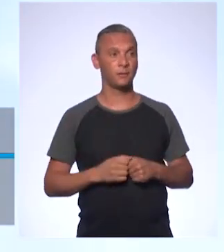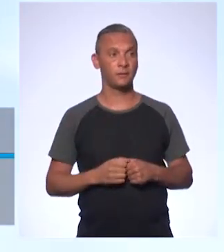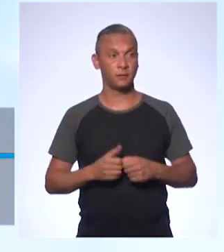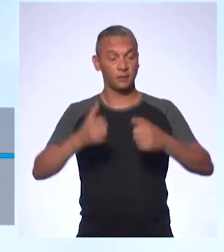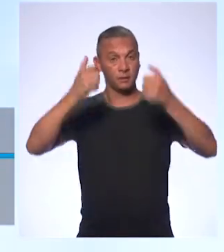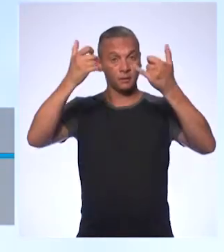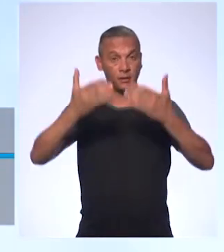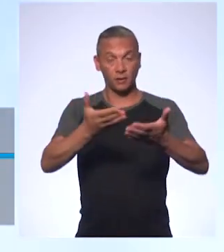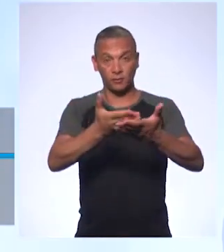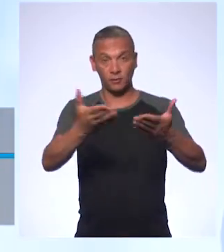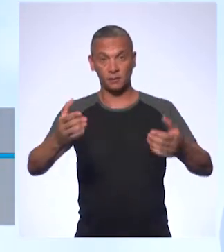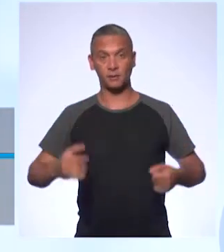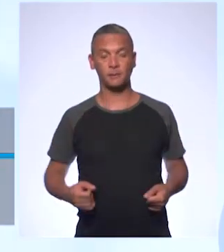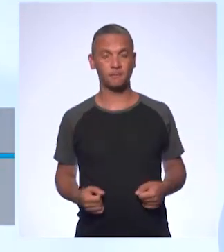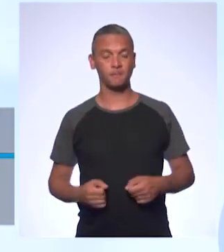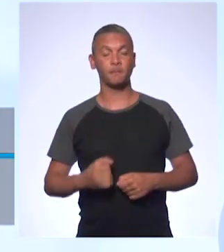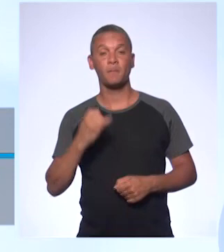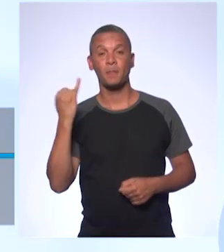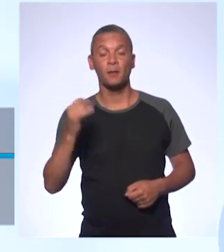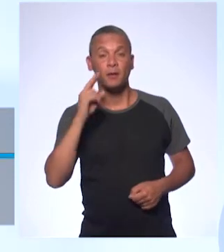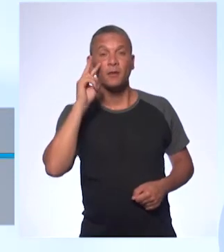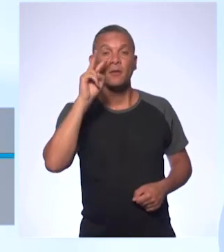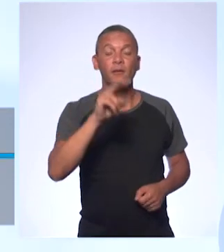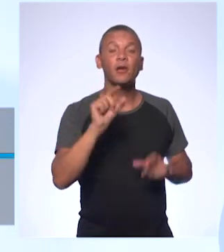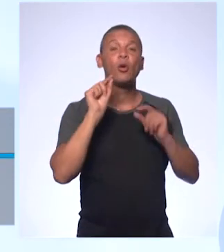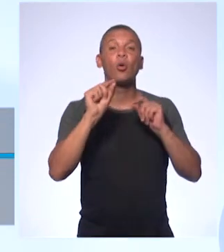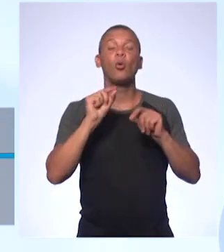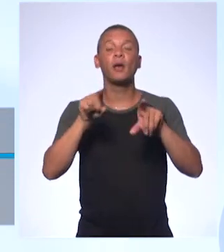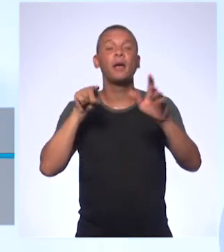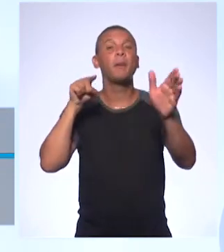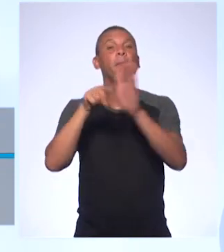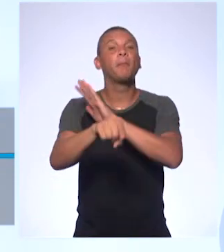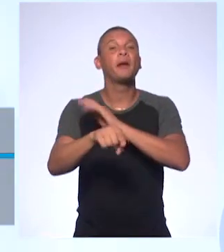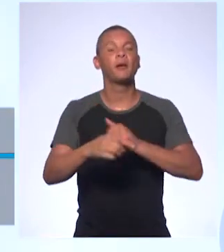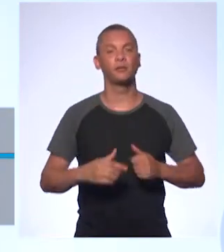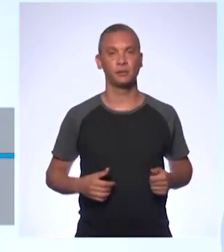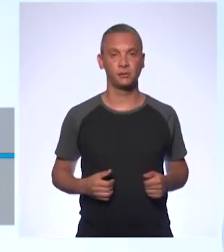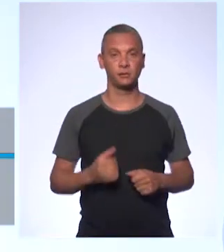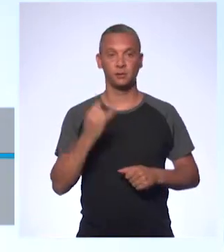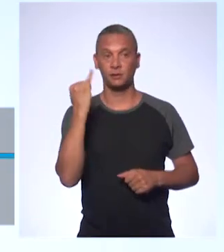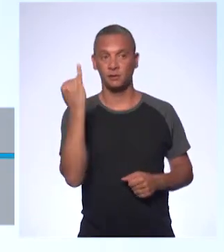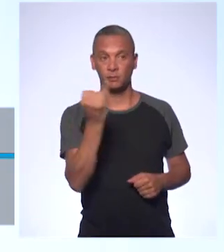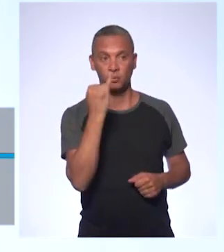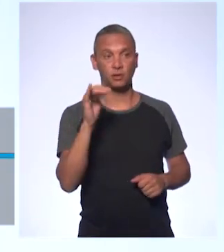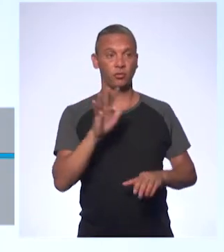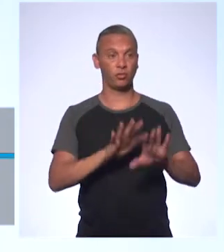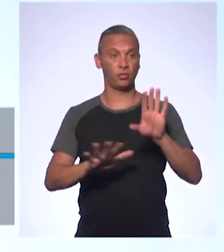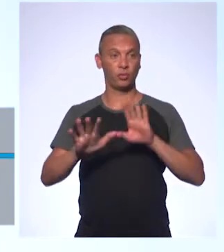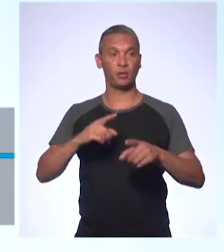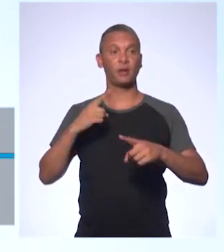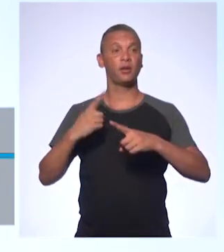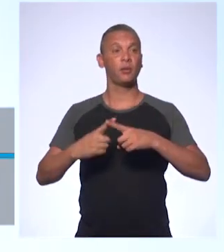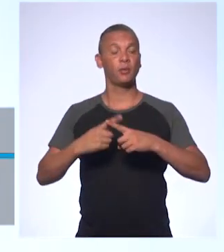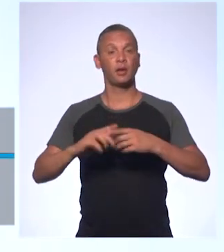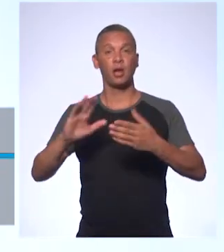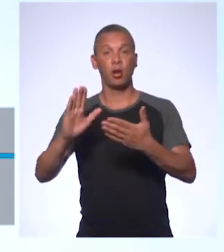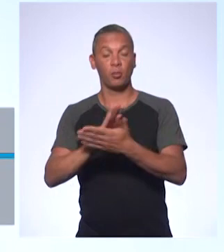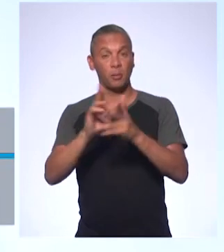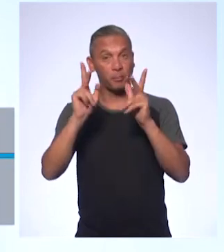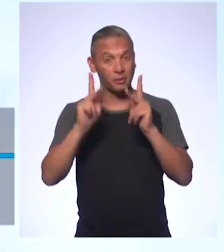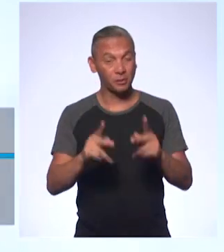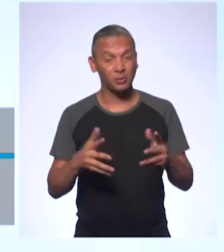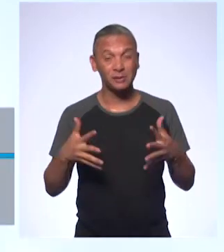clara aqui para vocês. Vocês têm que olhar bastante o que pede a questão. Isso é muito importante e tem que ter muito cuidado nessa parte, porque tem muita gente que